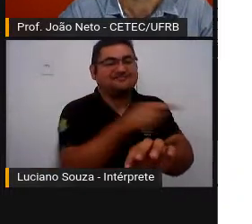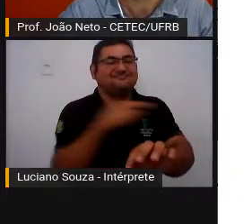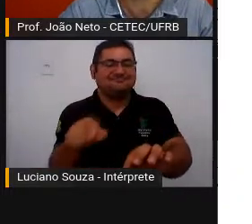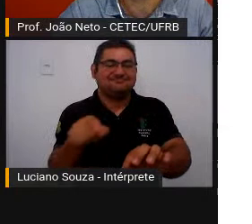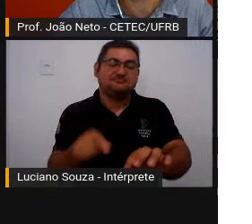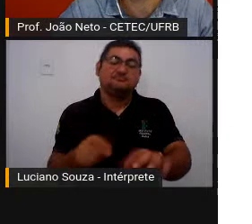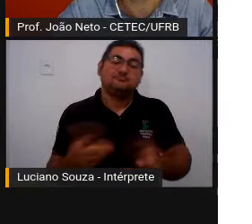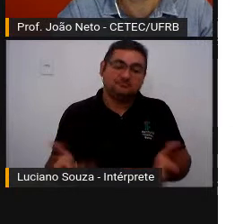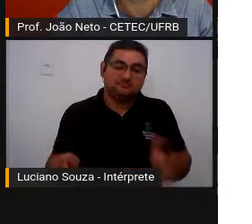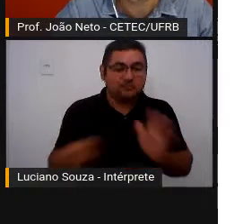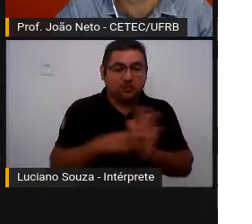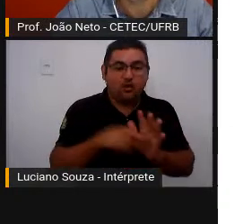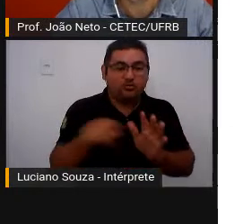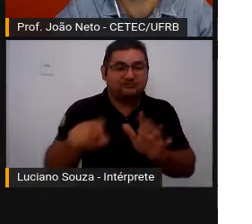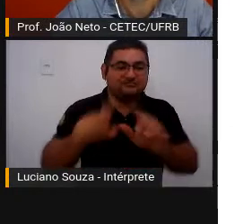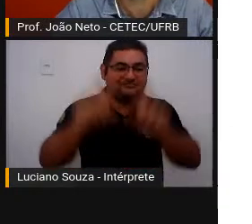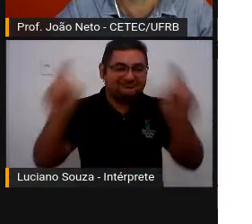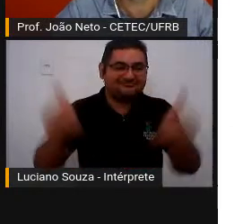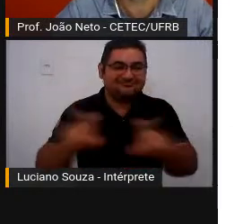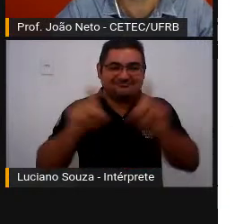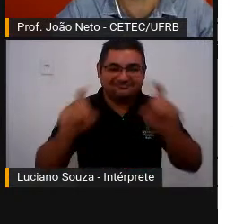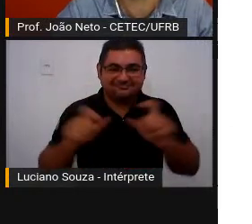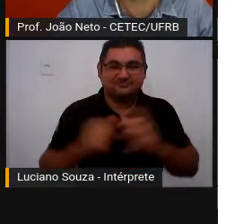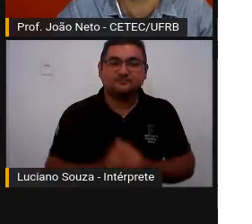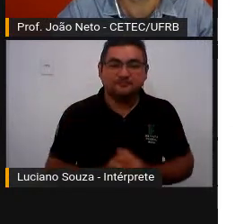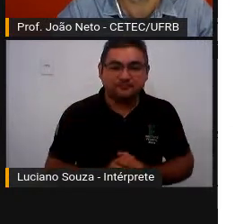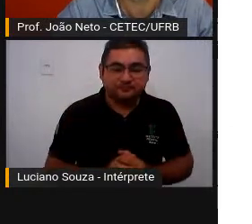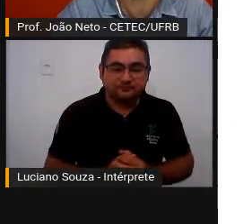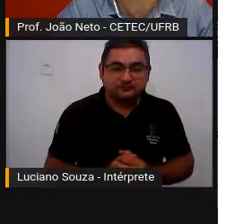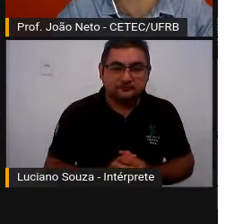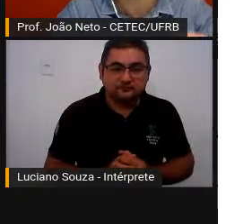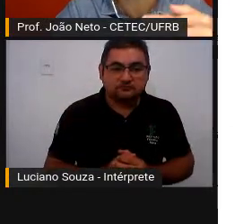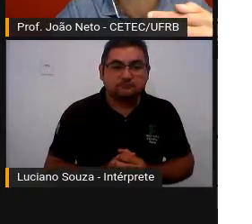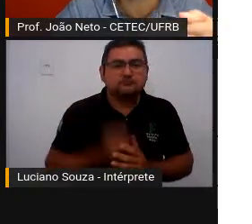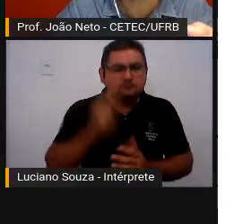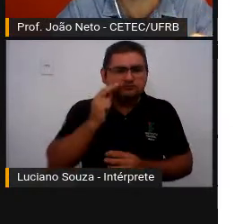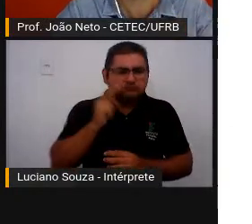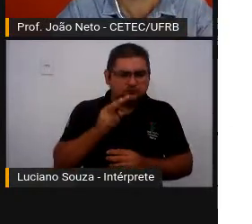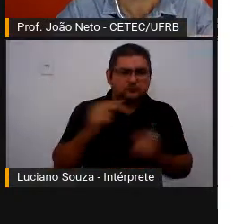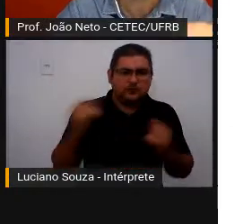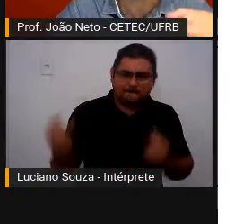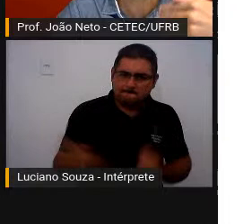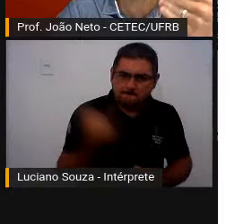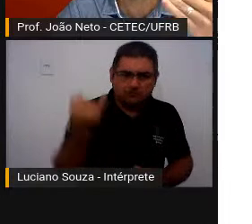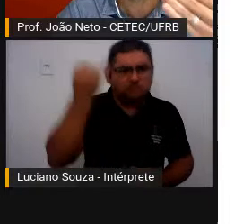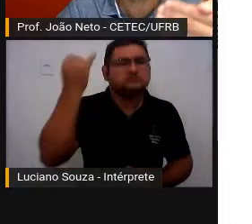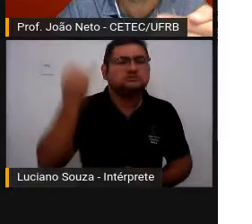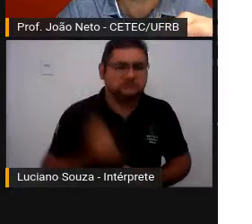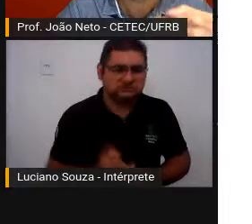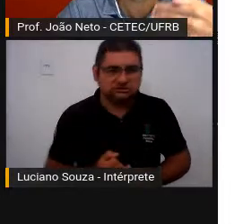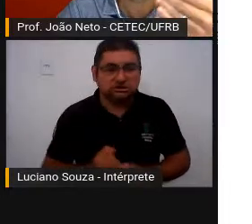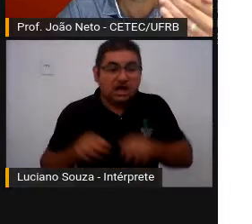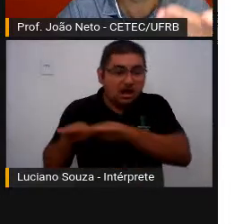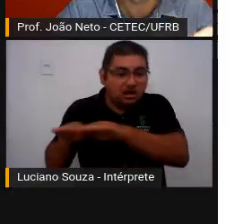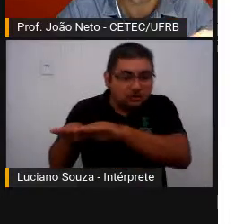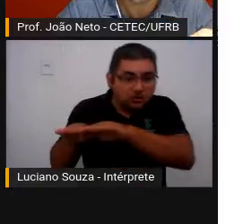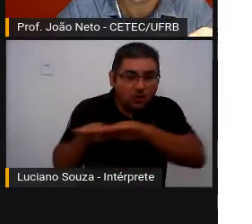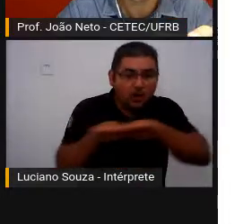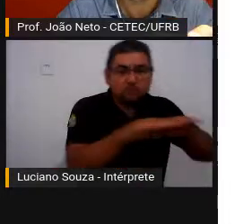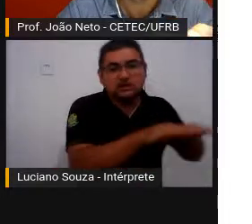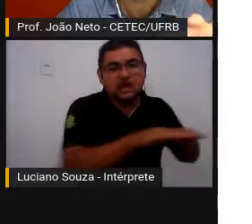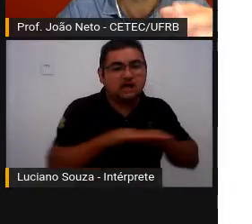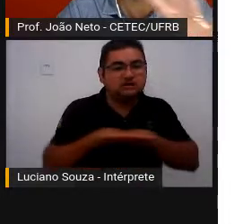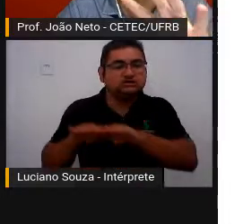é bem e interessante perceber então de novo essa questão da Igualdade não é que nós precisamos a propiciar